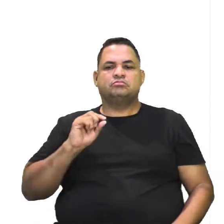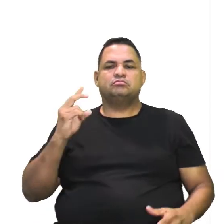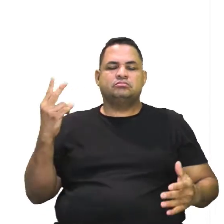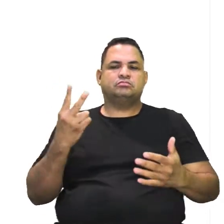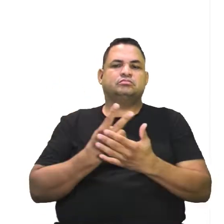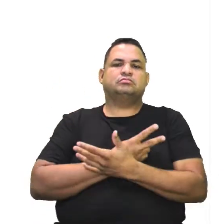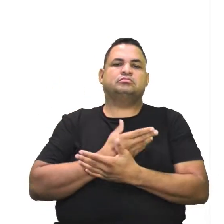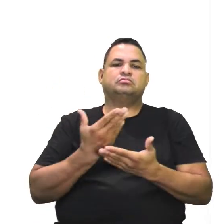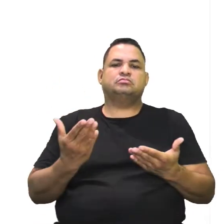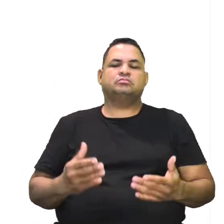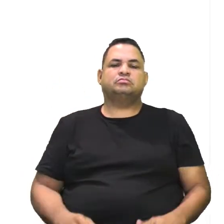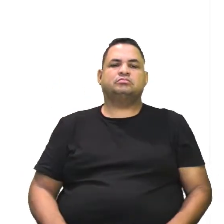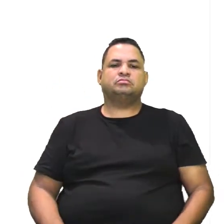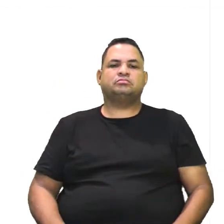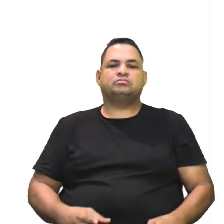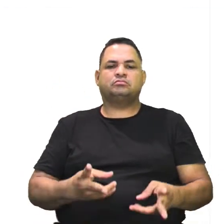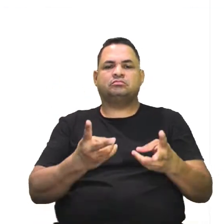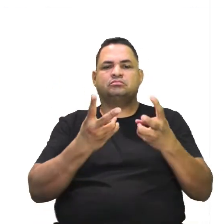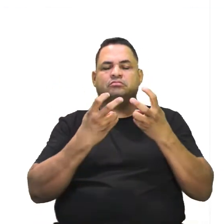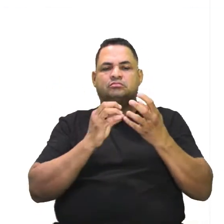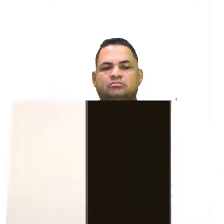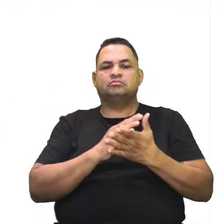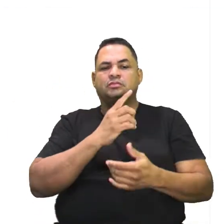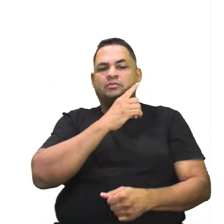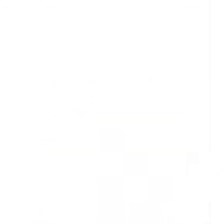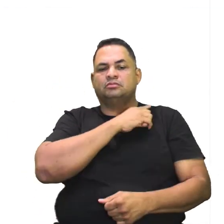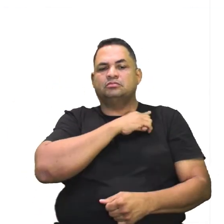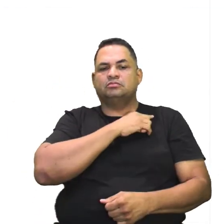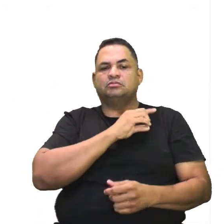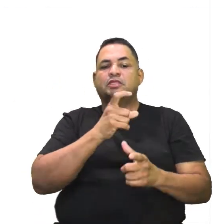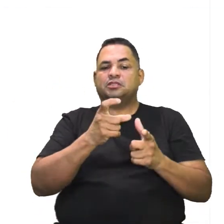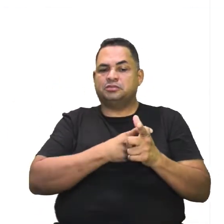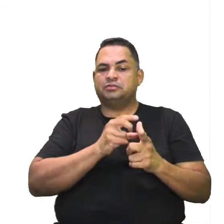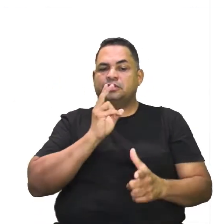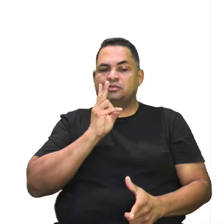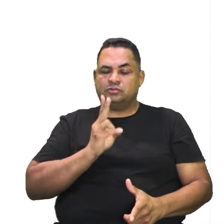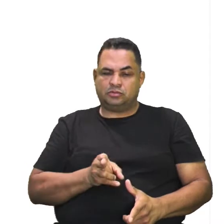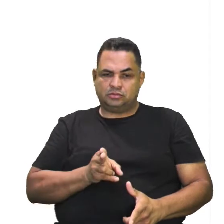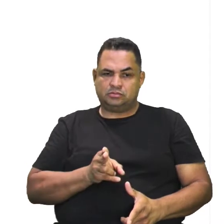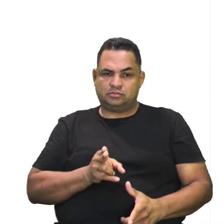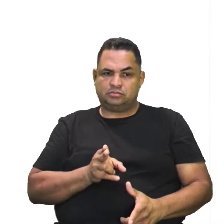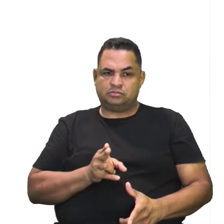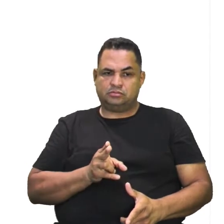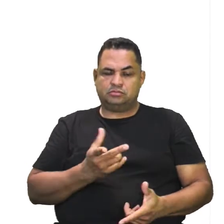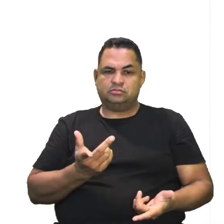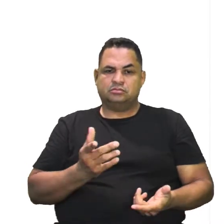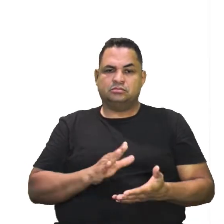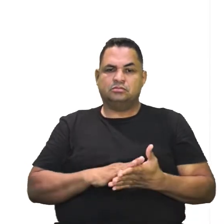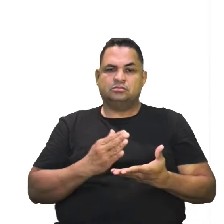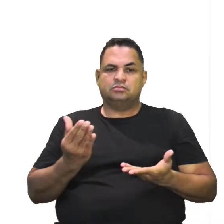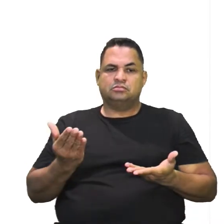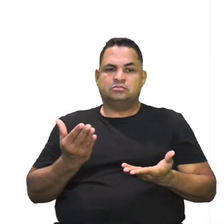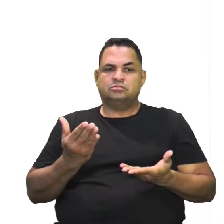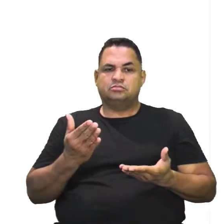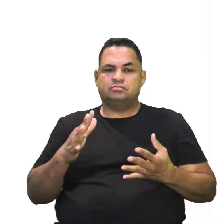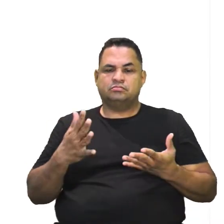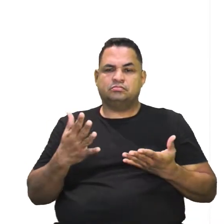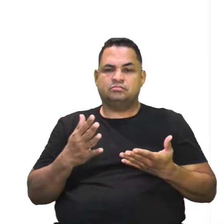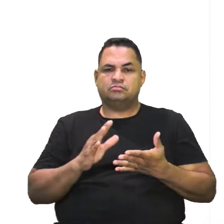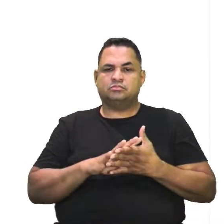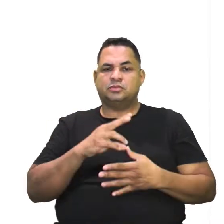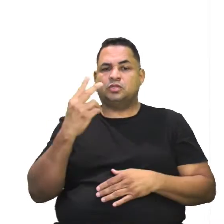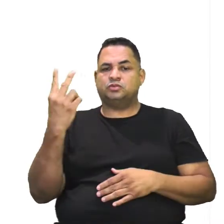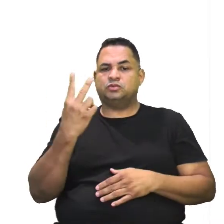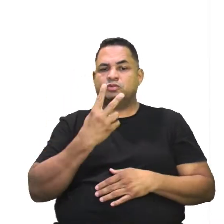está acontecendo e tal. Percebe que até o primeiro ano a dívida é a mesma. Então vou pegar no juro composto mesmo.